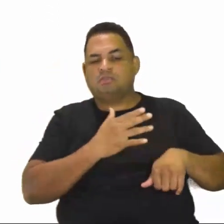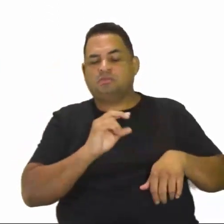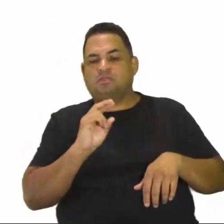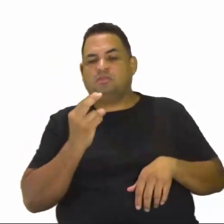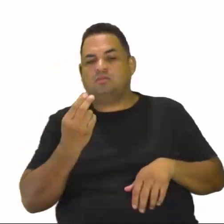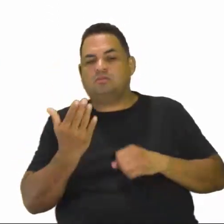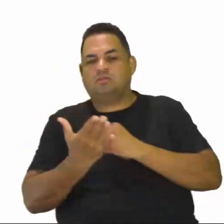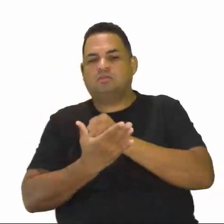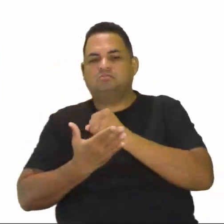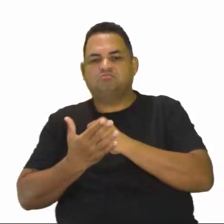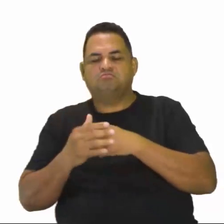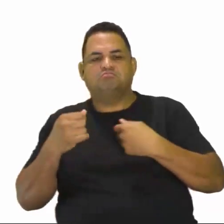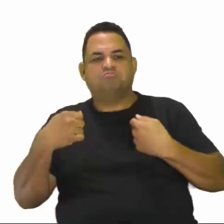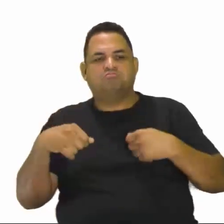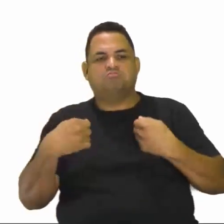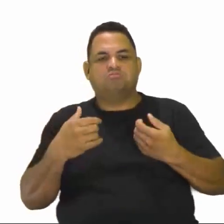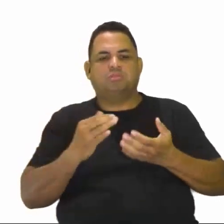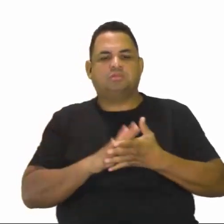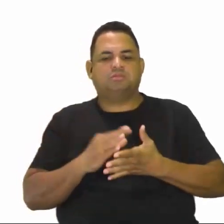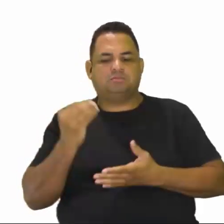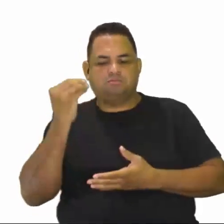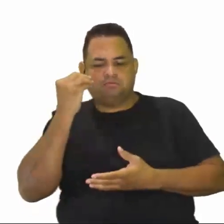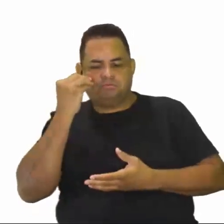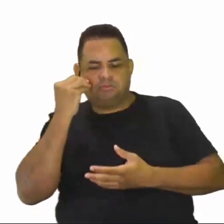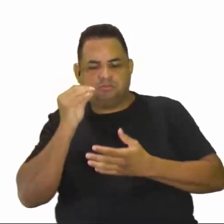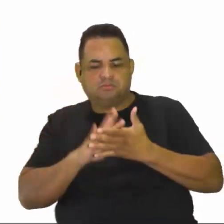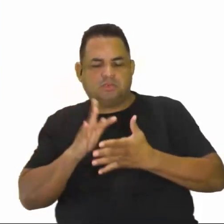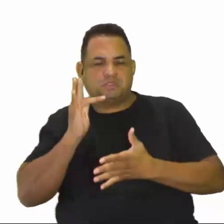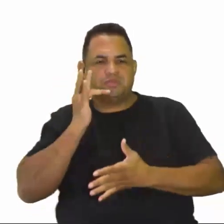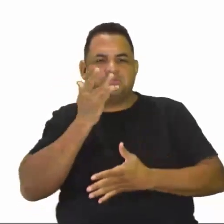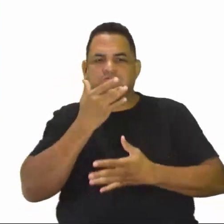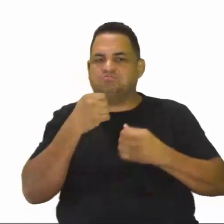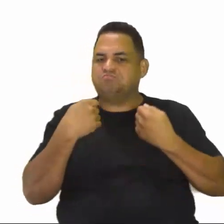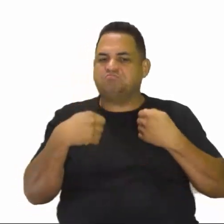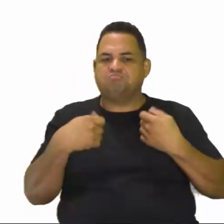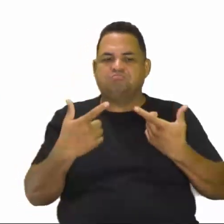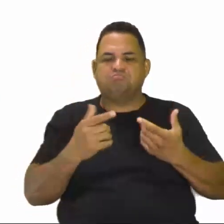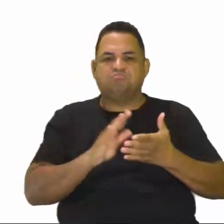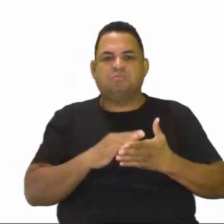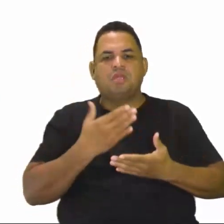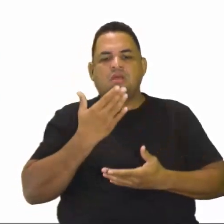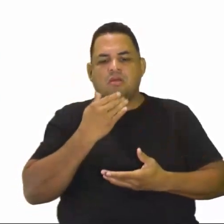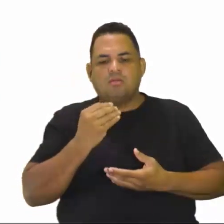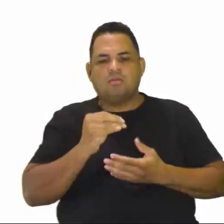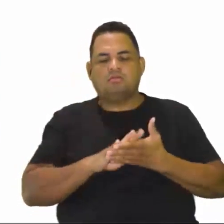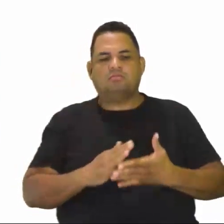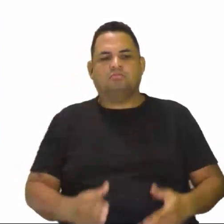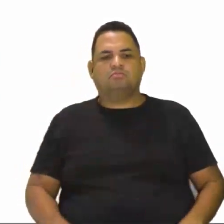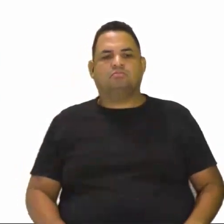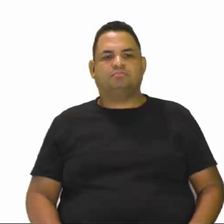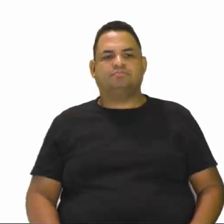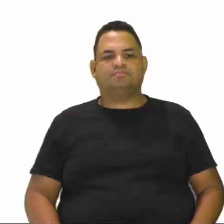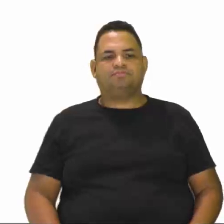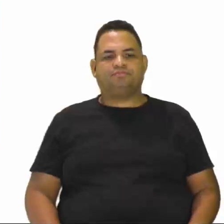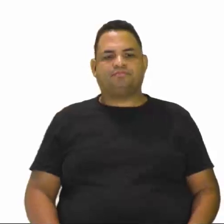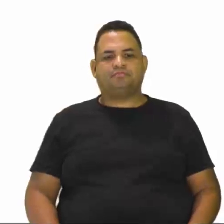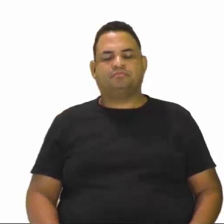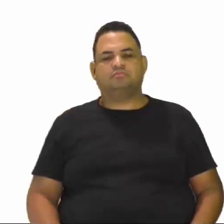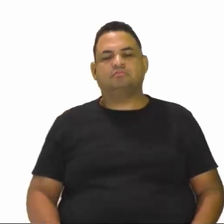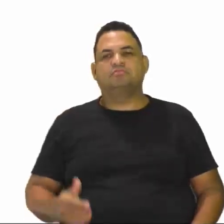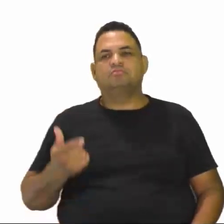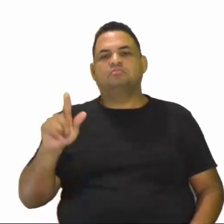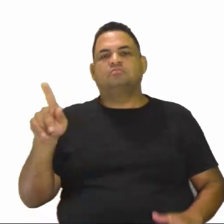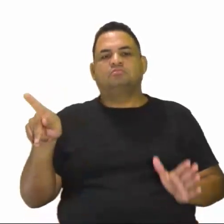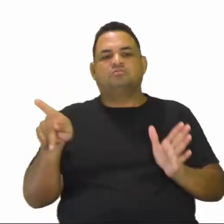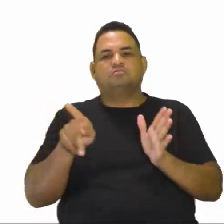sem precisar experimentar o sabor, sem precisar provar a substância.